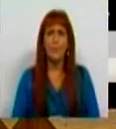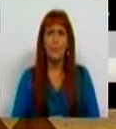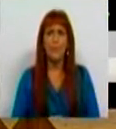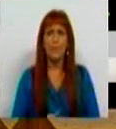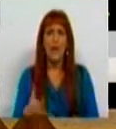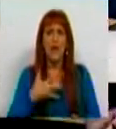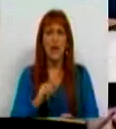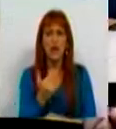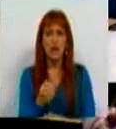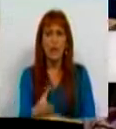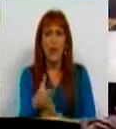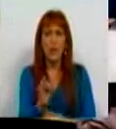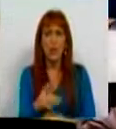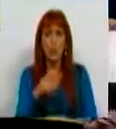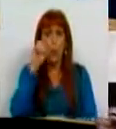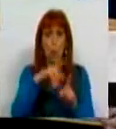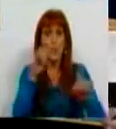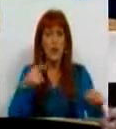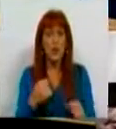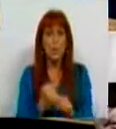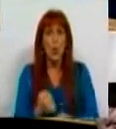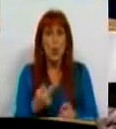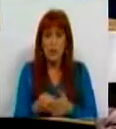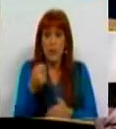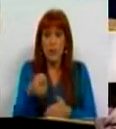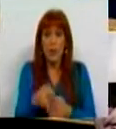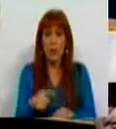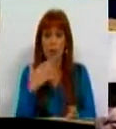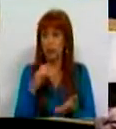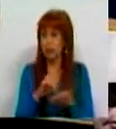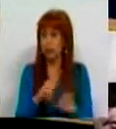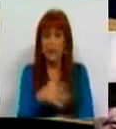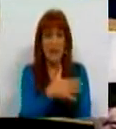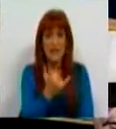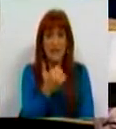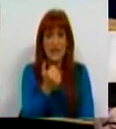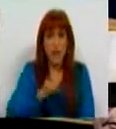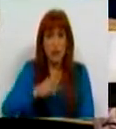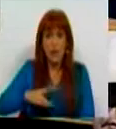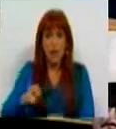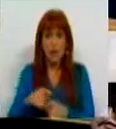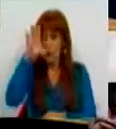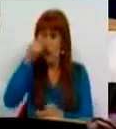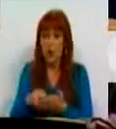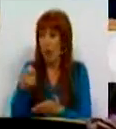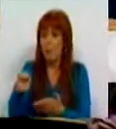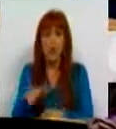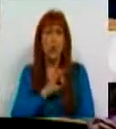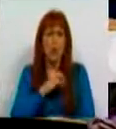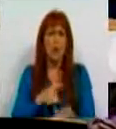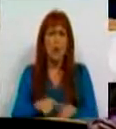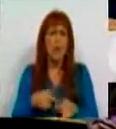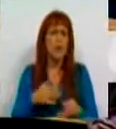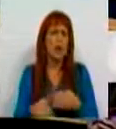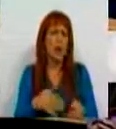Em dezembro de 2014, o Banif não conseguiu pagar o empréstimo de 125 milhões de euros ao Estado. Os senhores também